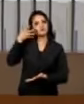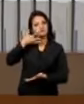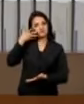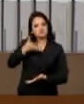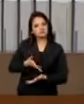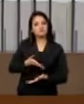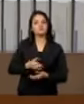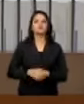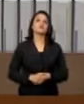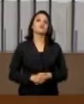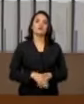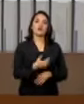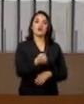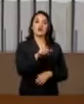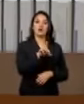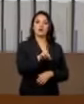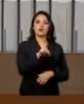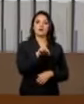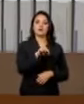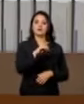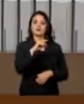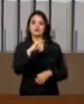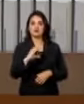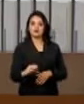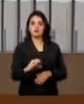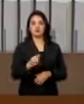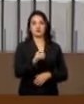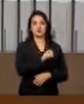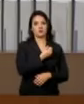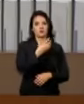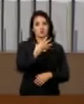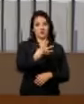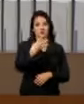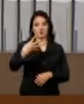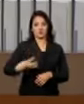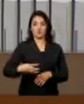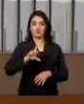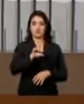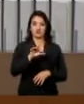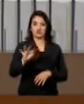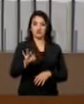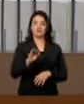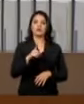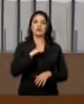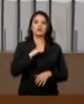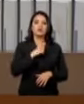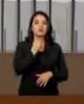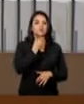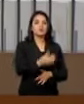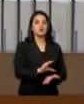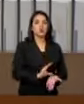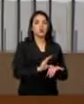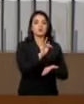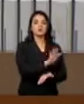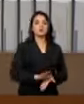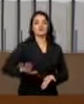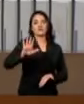Ação declaratória de constitucionalidade número 44, procedente do Distrito Federal, requerente Conselho Federal da Ordem dos Advogados do Brasil.